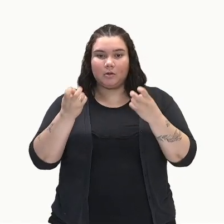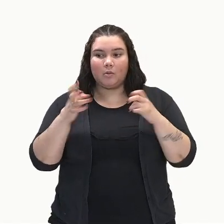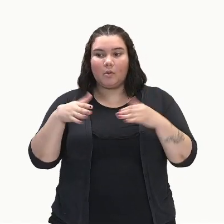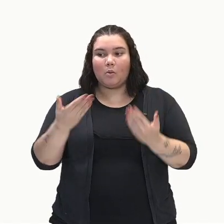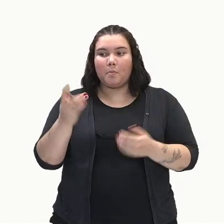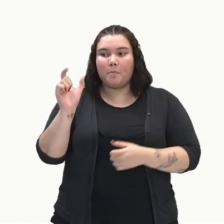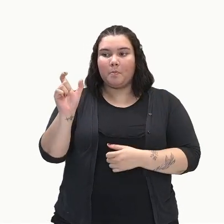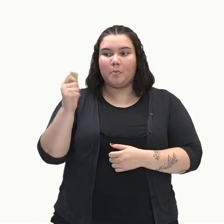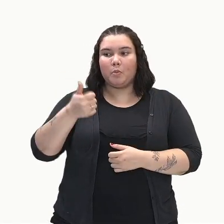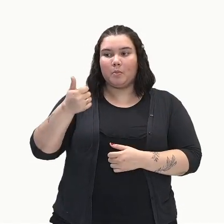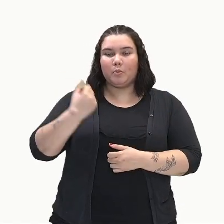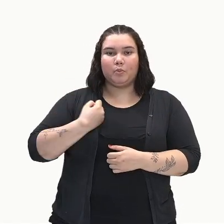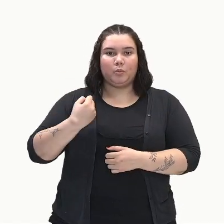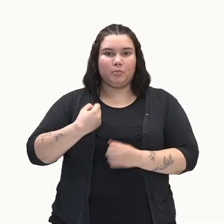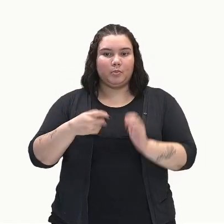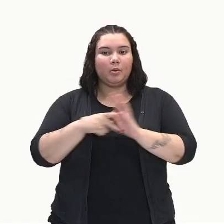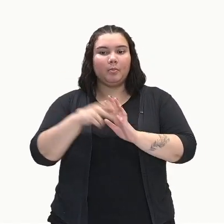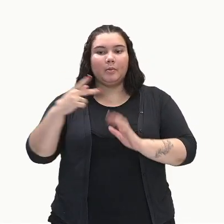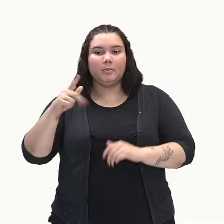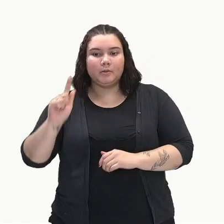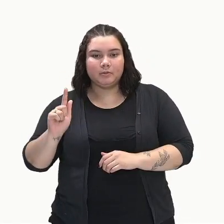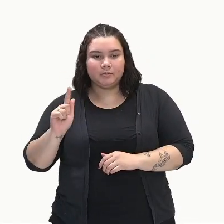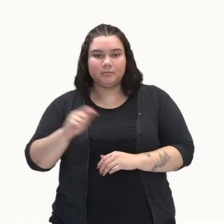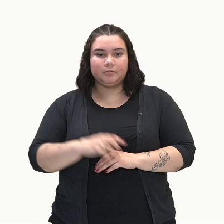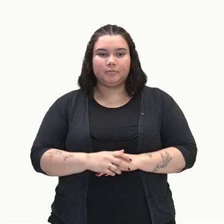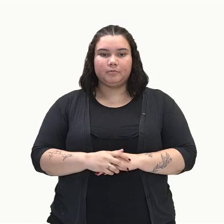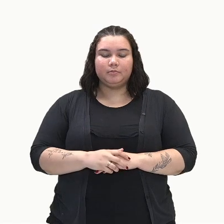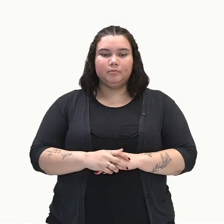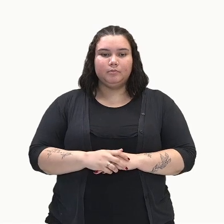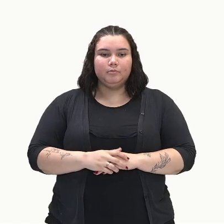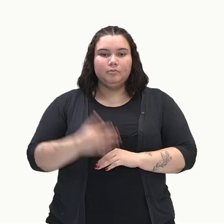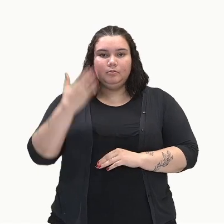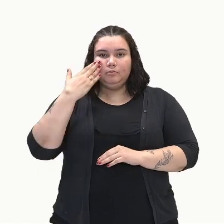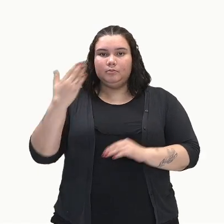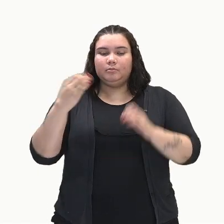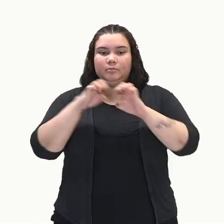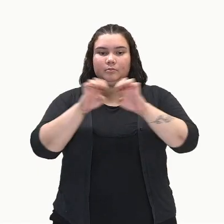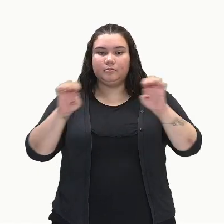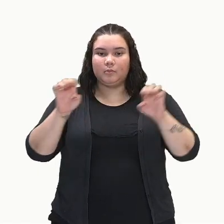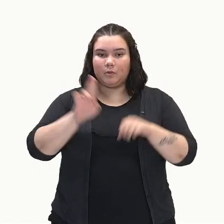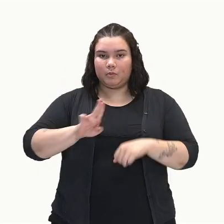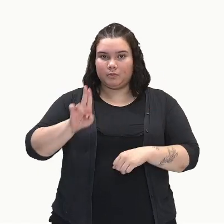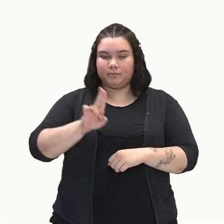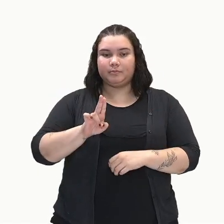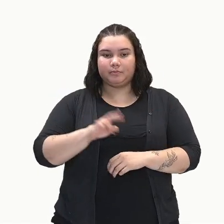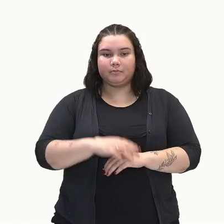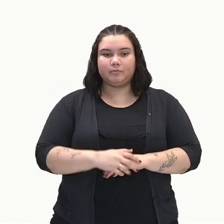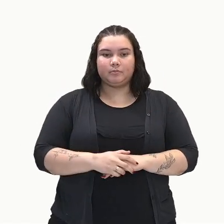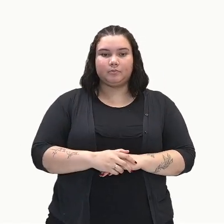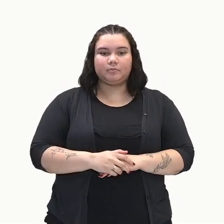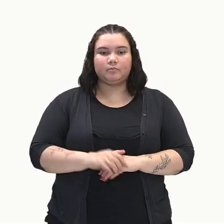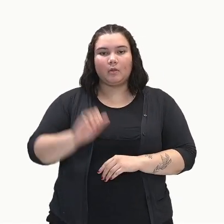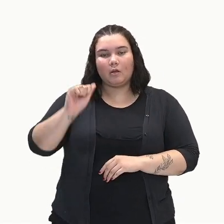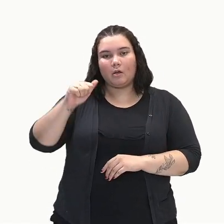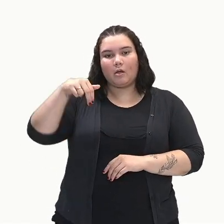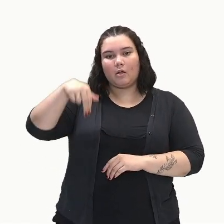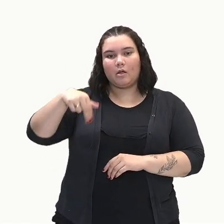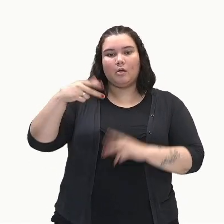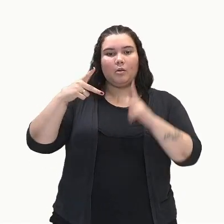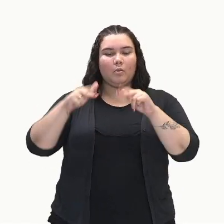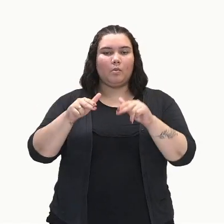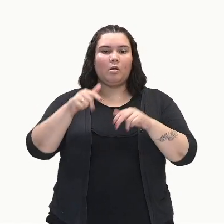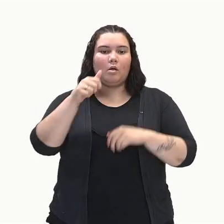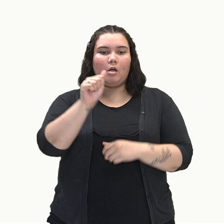é o primeiro termo da PG. Vamos olhar aqui para a nossa fórmula geral. A n igual a